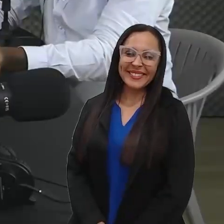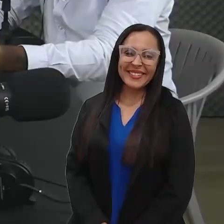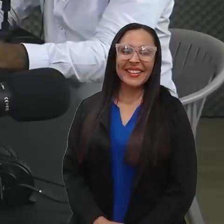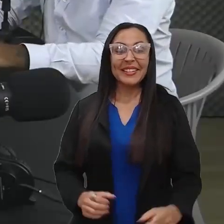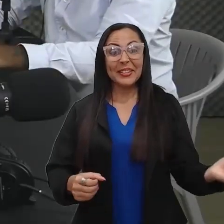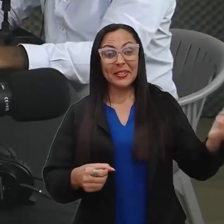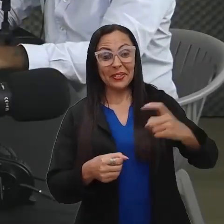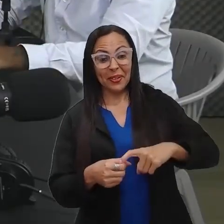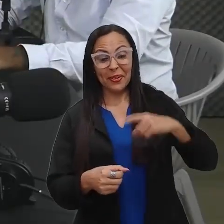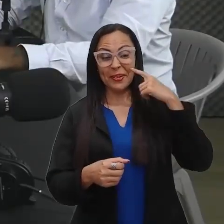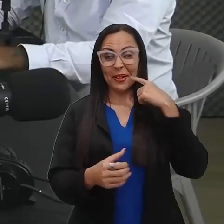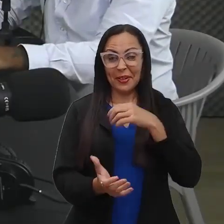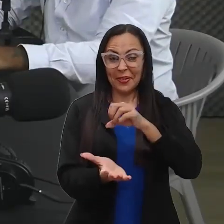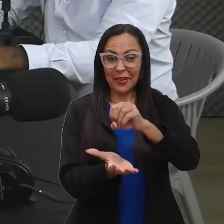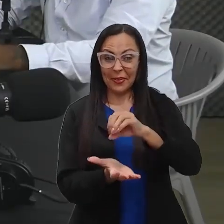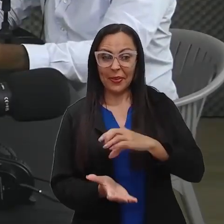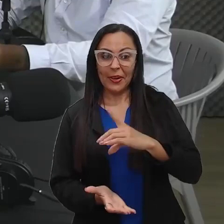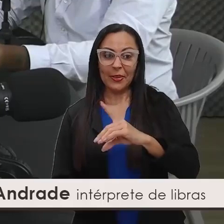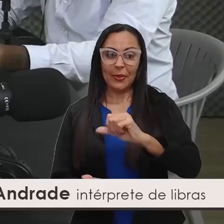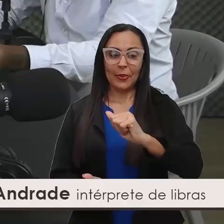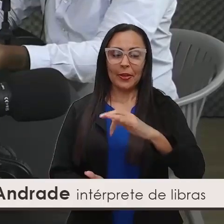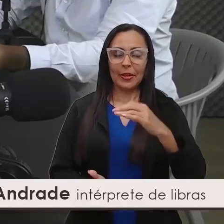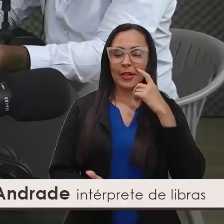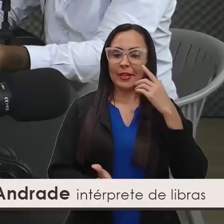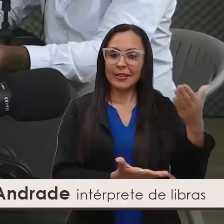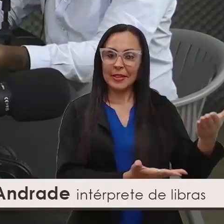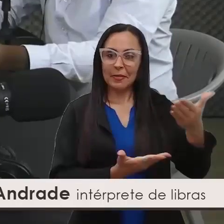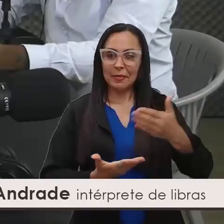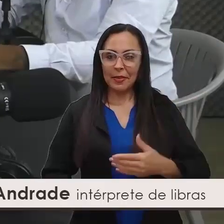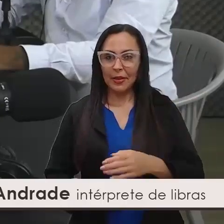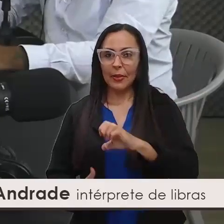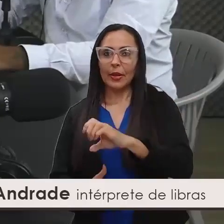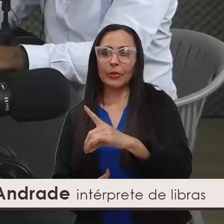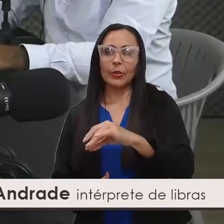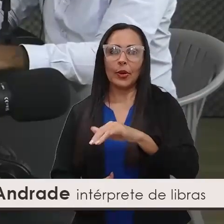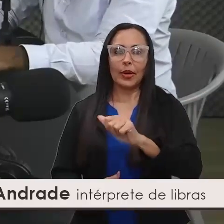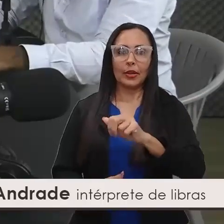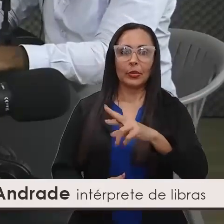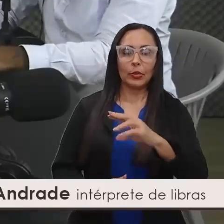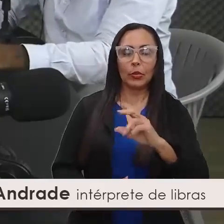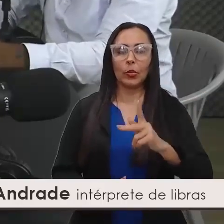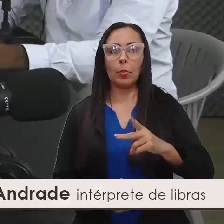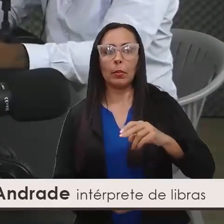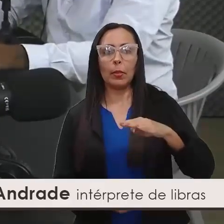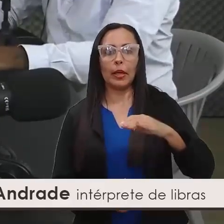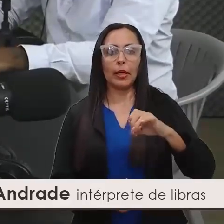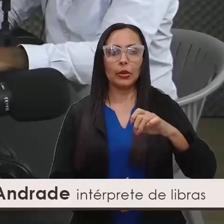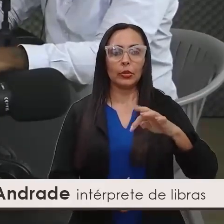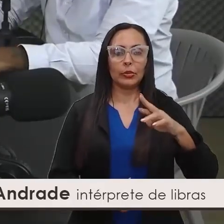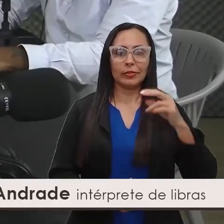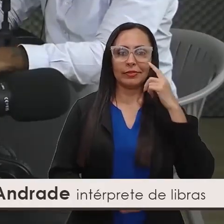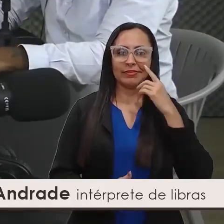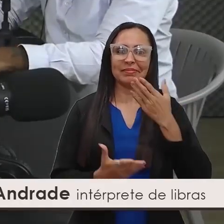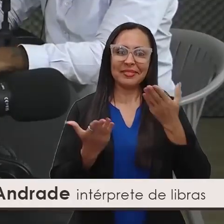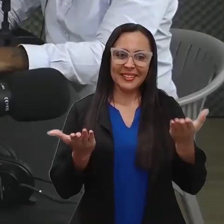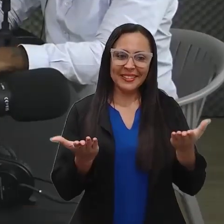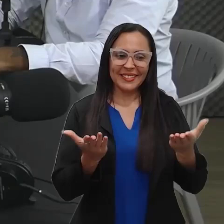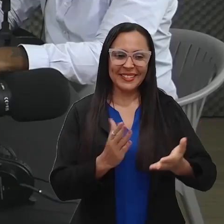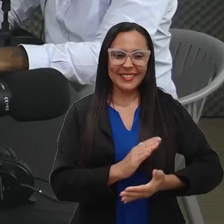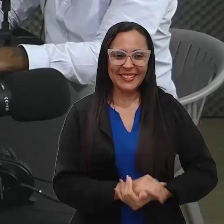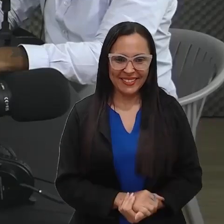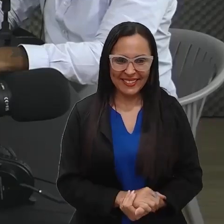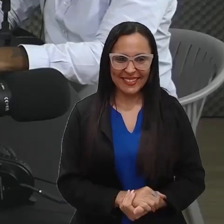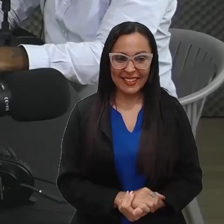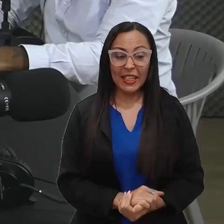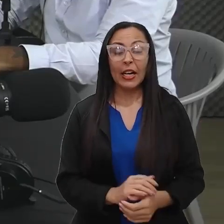Estamos de volta com o Educadoc. Dessa vez a gente está recebendo Eduardo e Humberto. Humberto, tá com você agora.